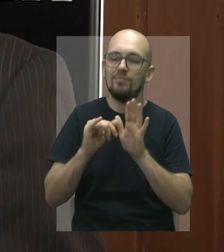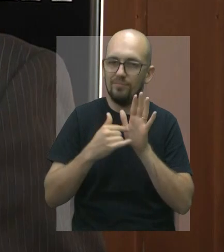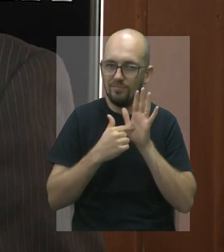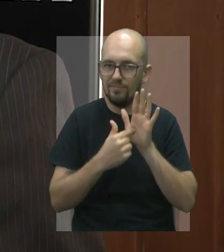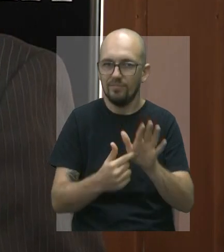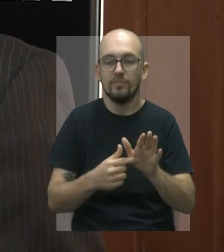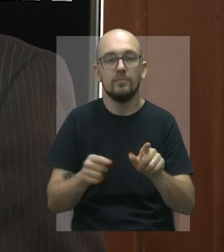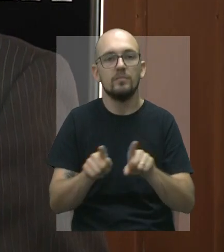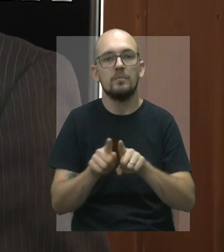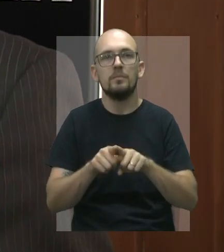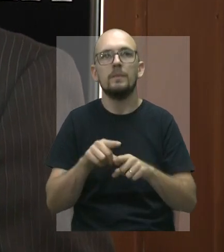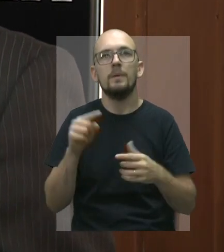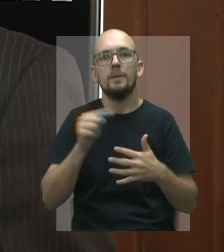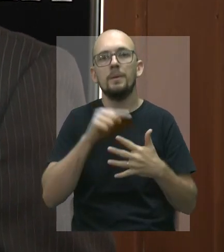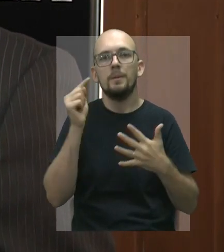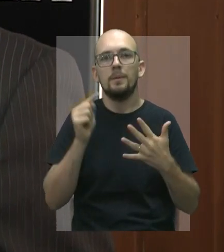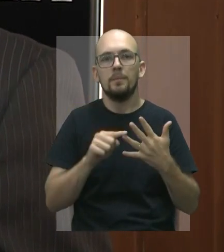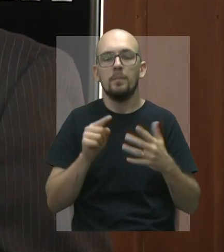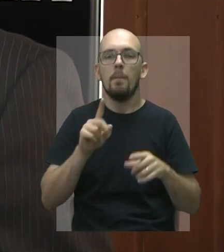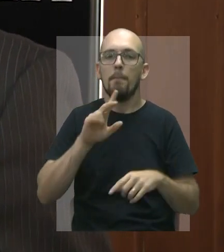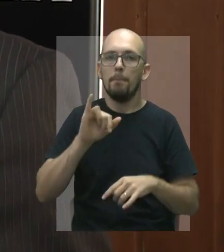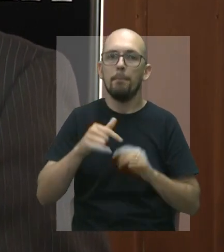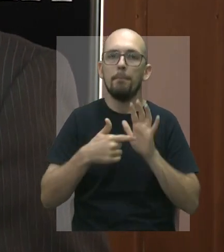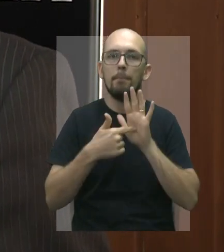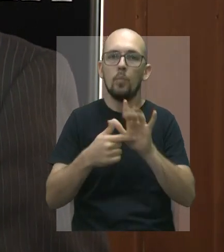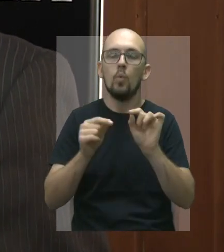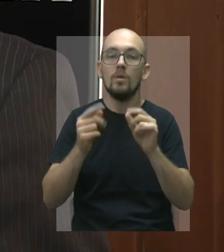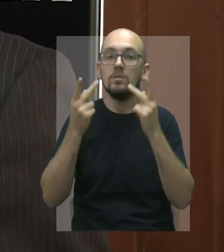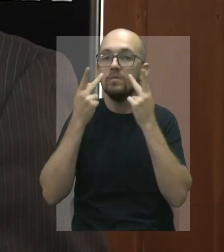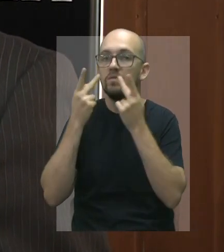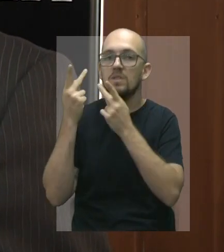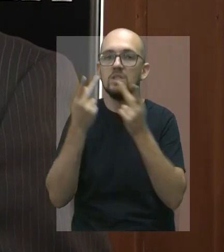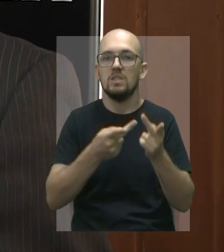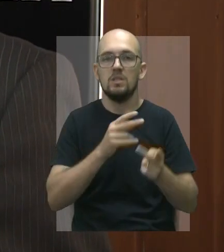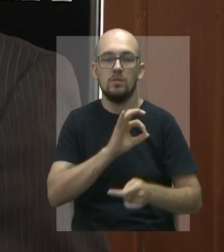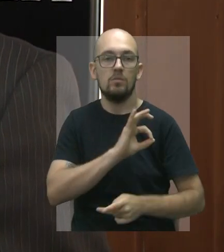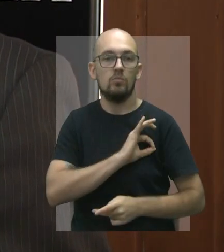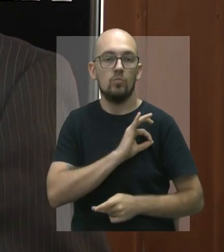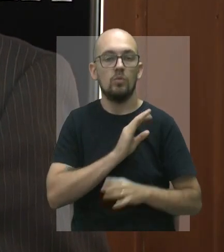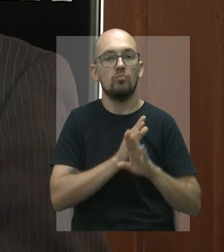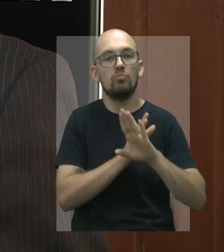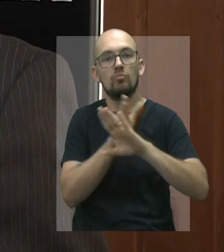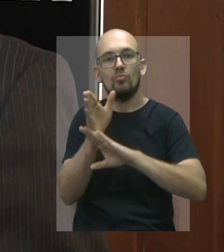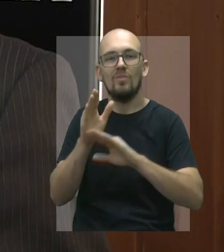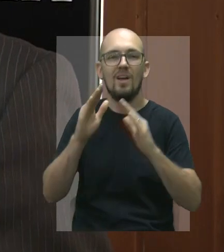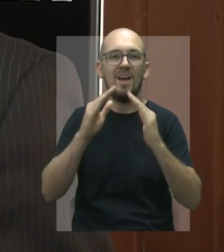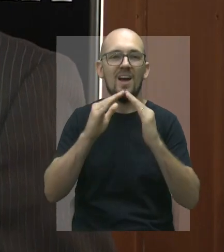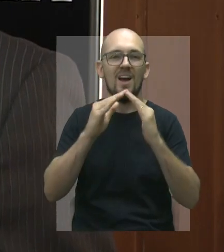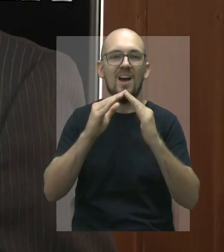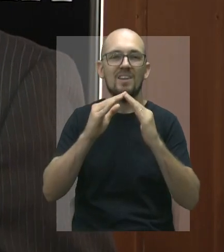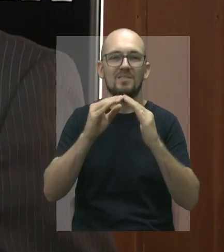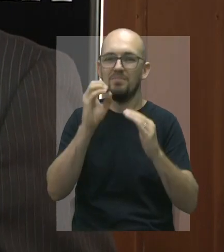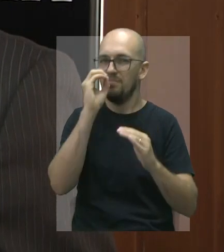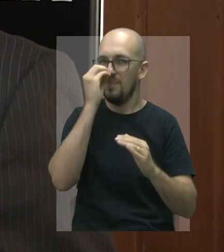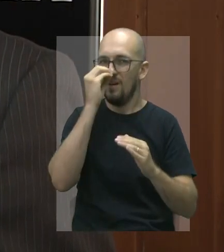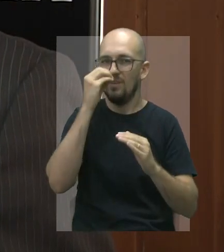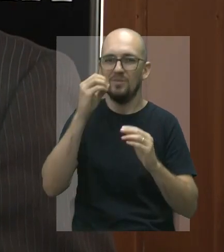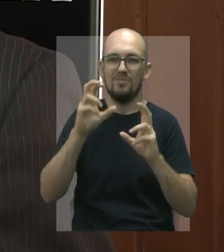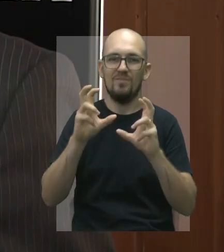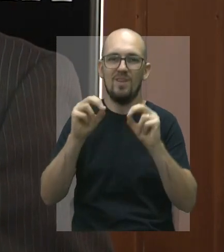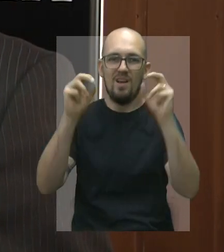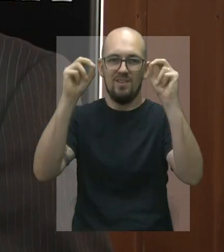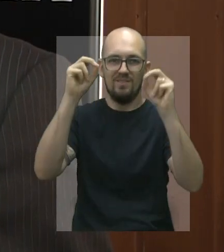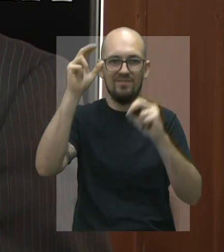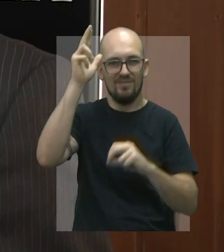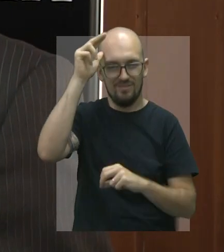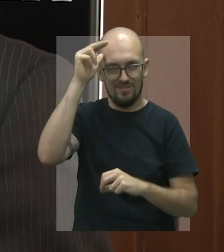Haverá também um evento de visita dos policiais na casa Ronald McDonald's, né, aquelas crianças que não podem